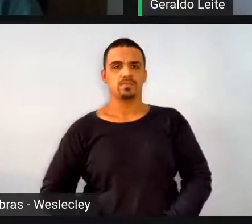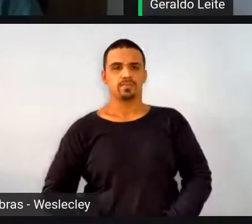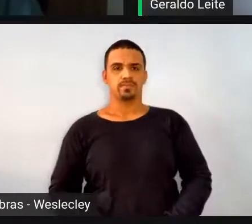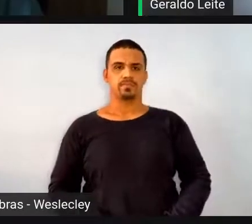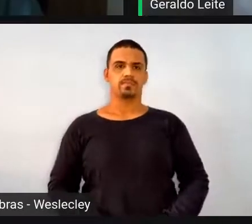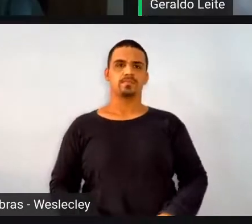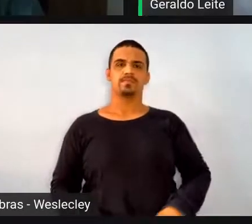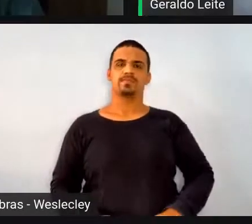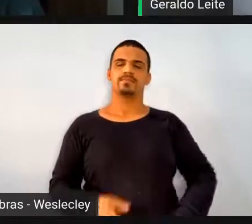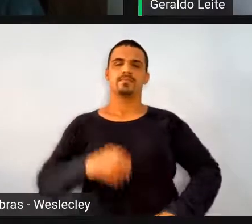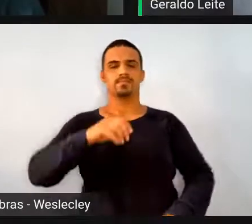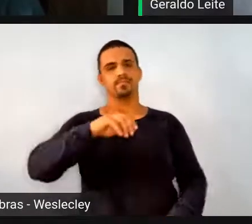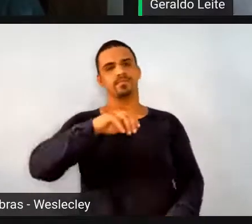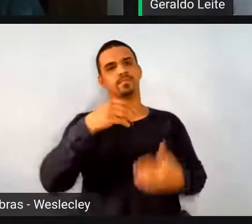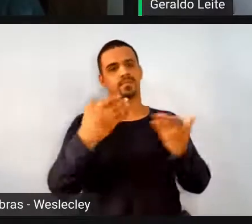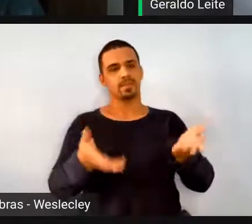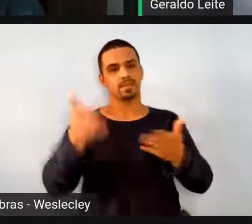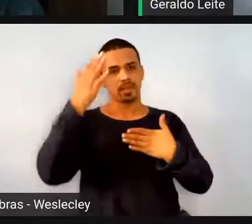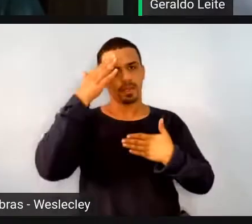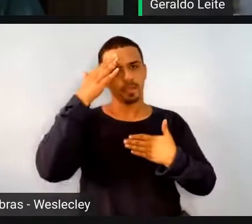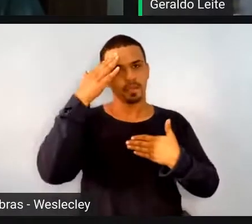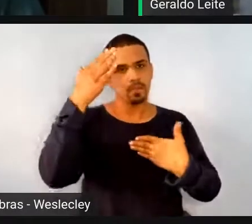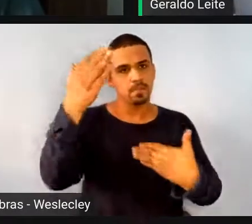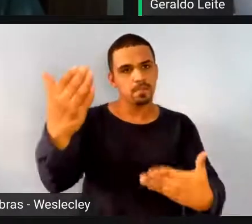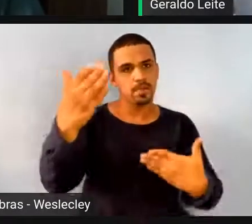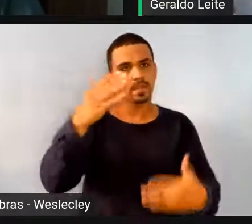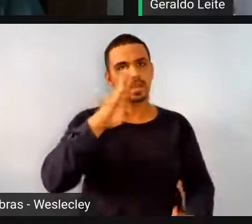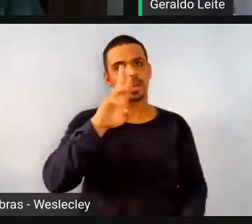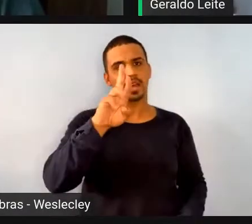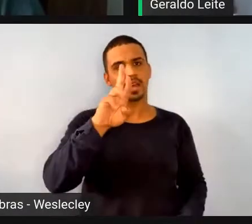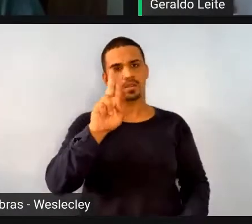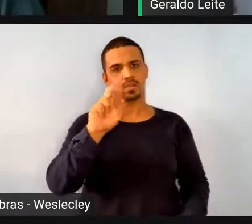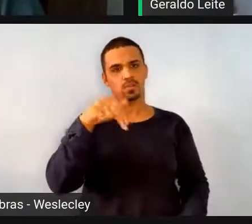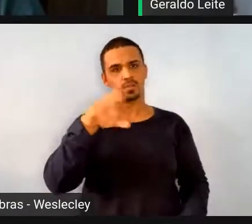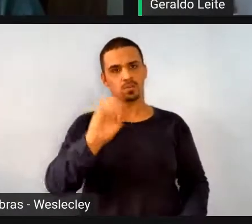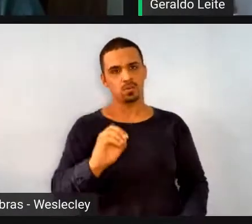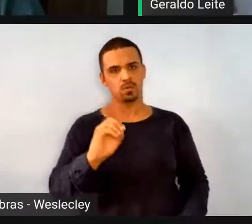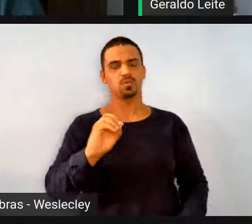Doutor Bruno Reis, muito obrigado. Você nos traz